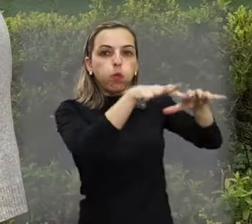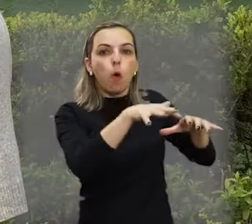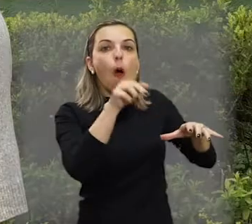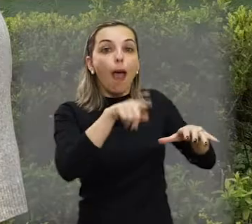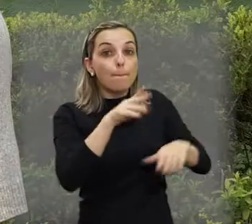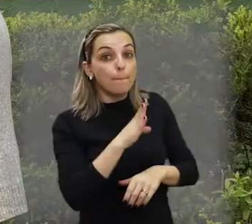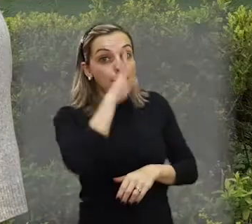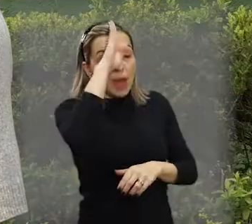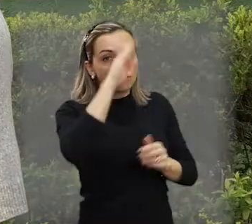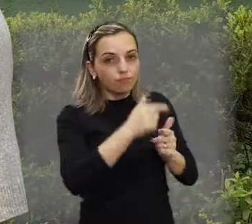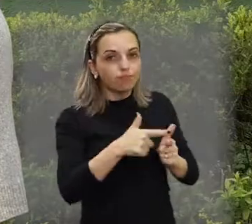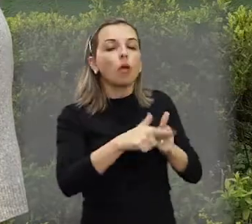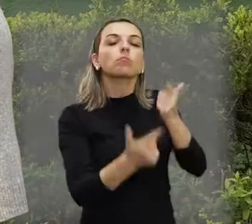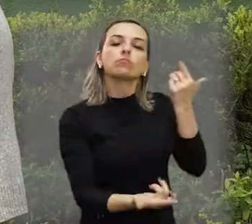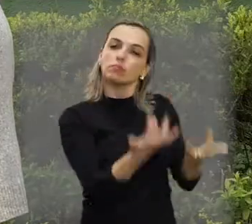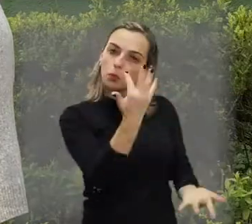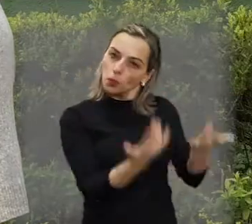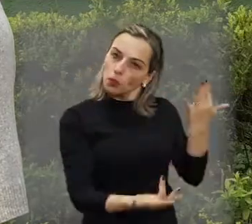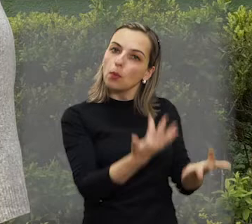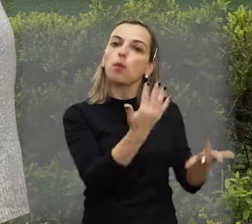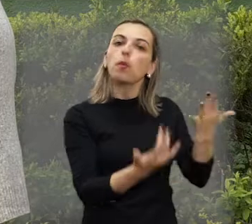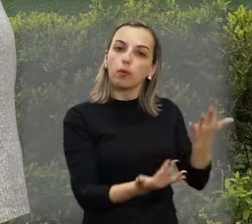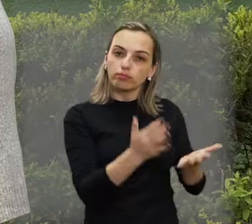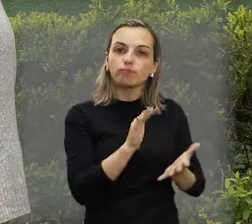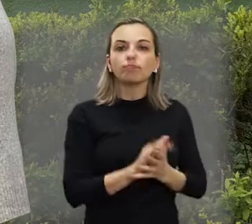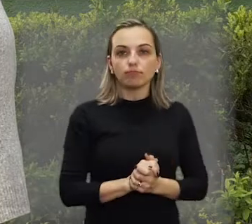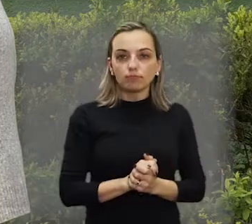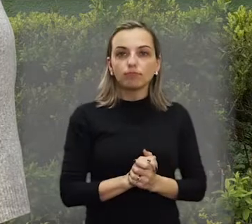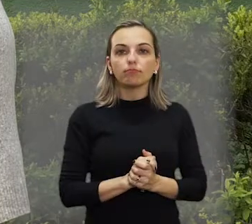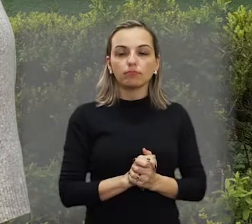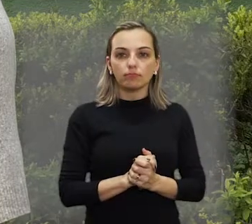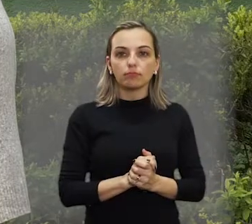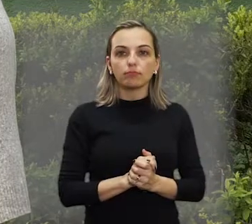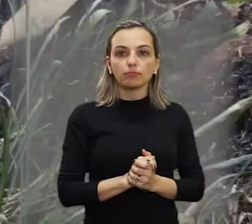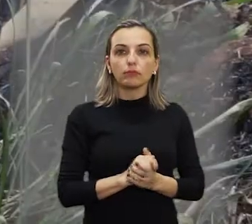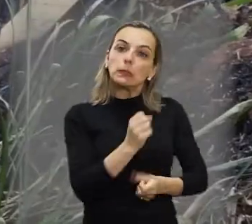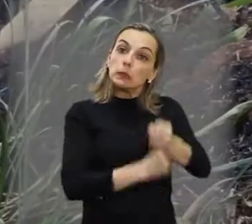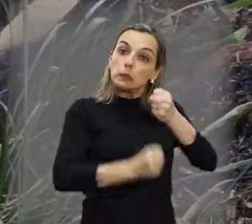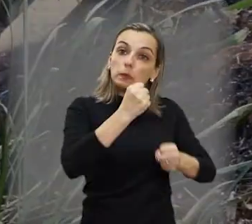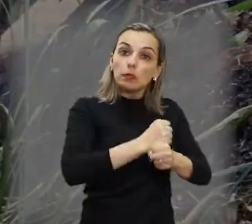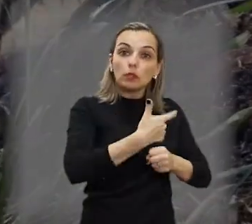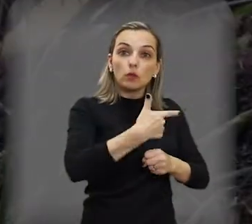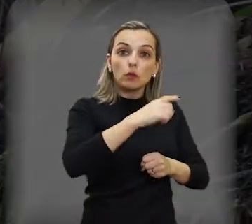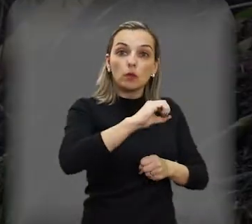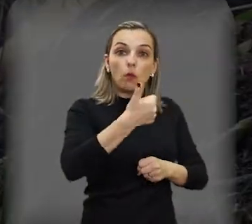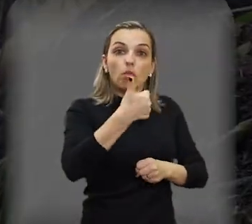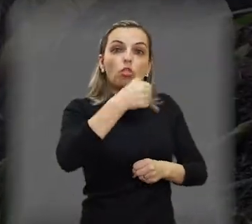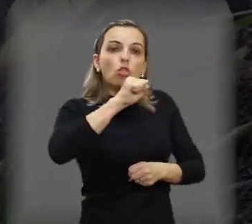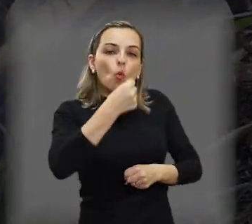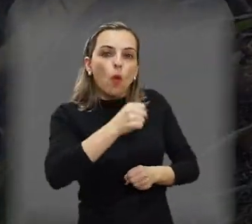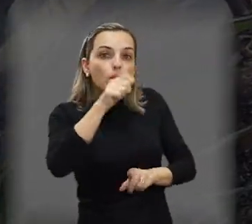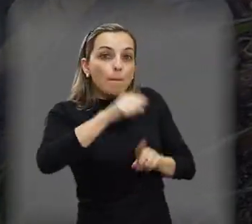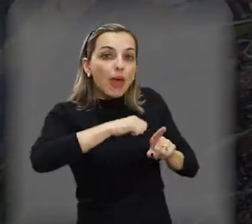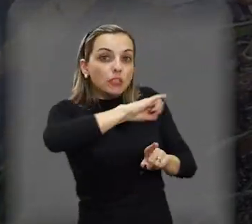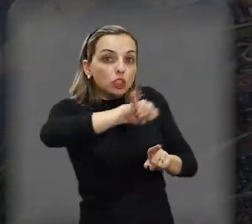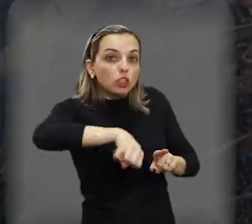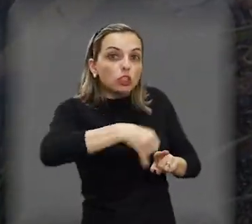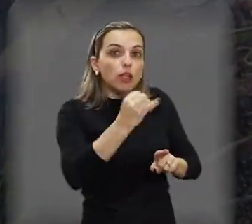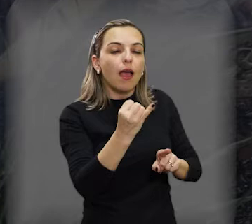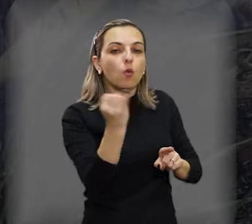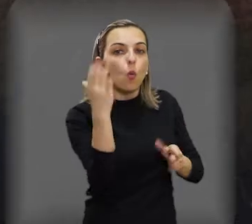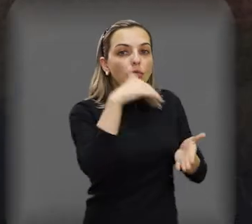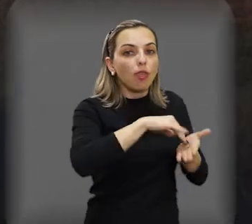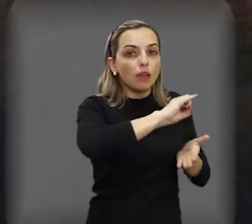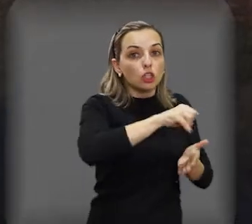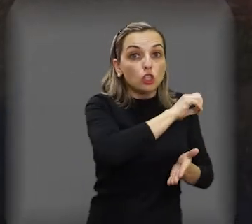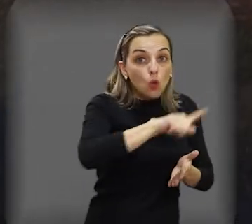mas a principal causa que nós identificamos é a questão de limpeza. De janeiro a julho de 2018, nós